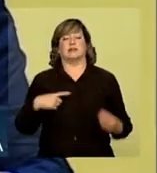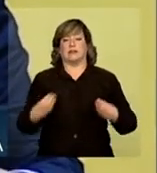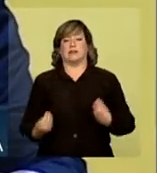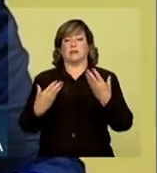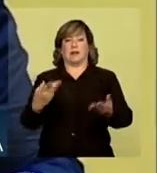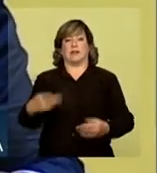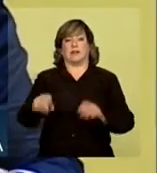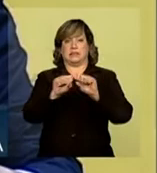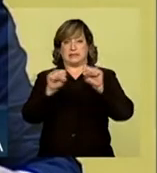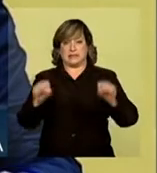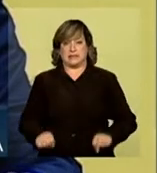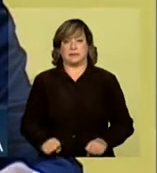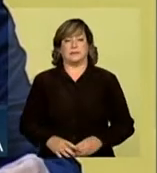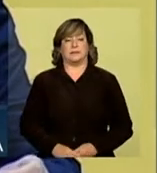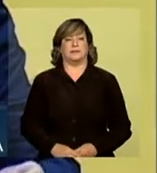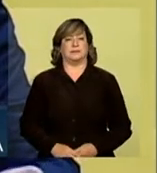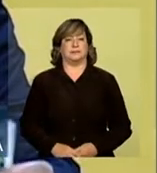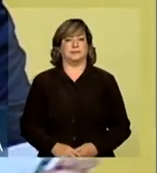sistema